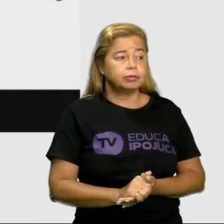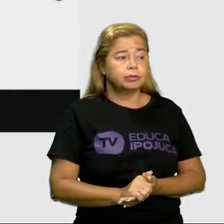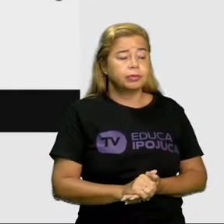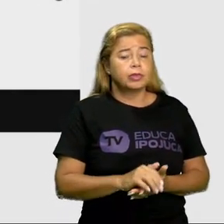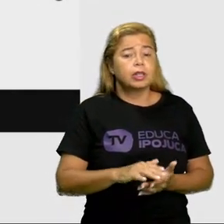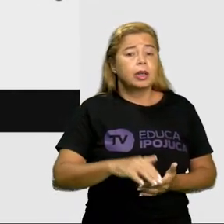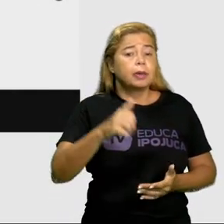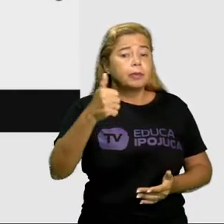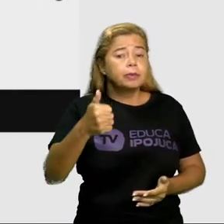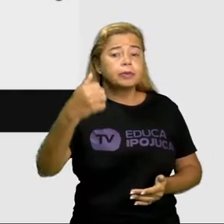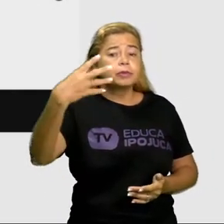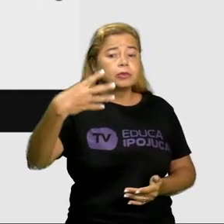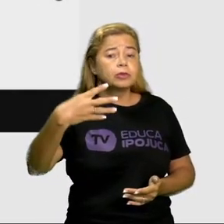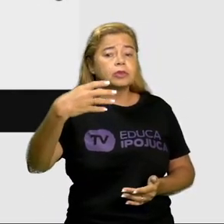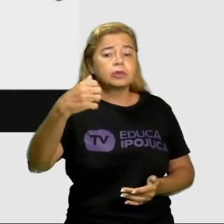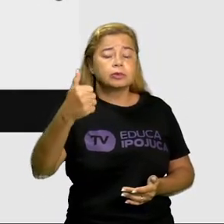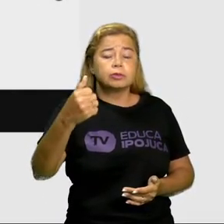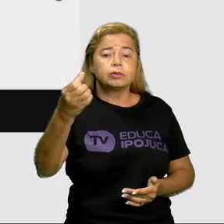1.416 menos